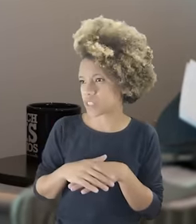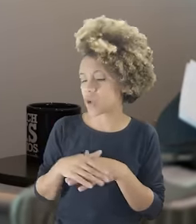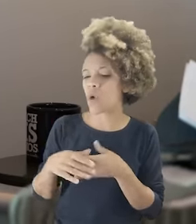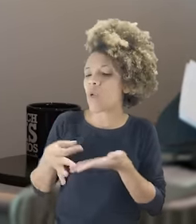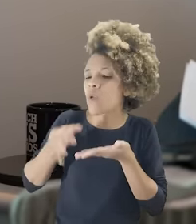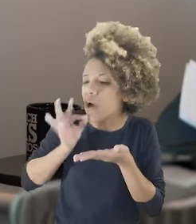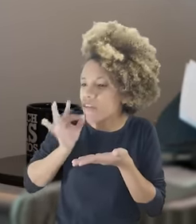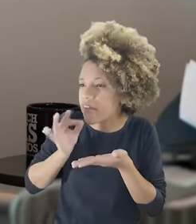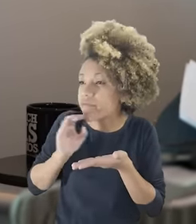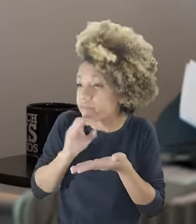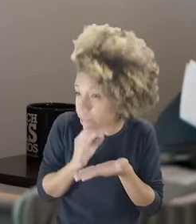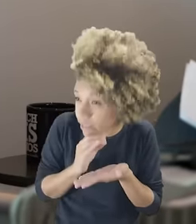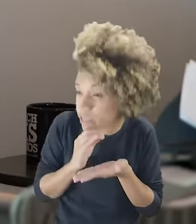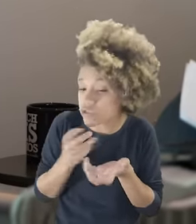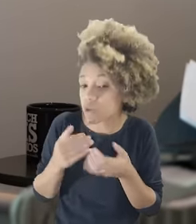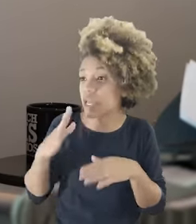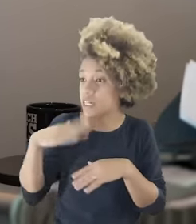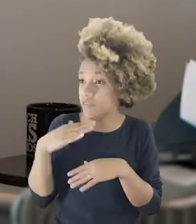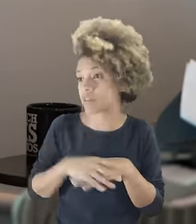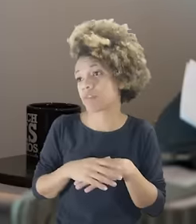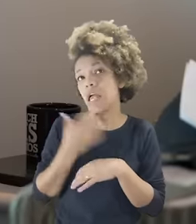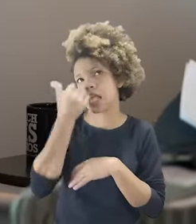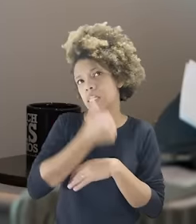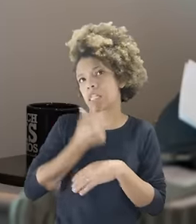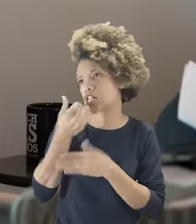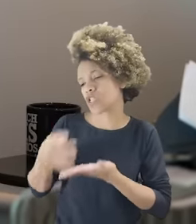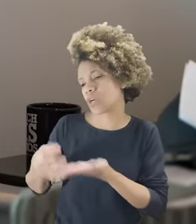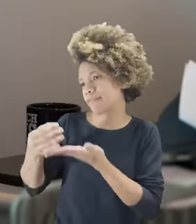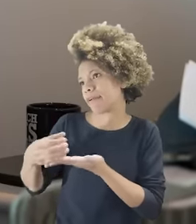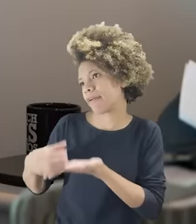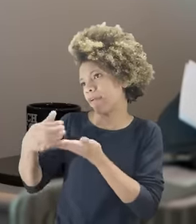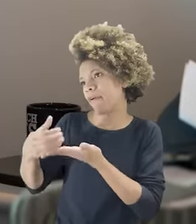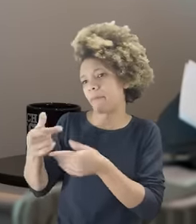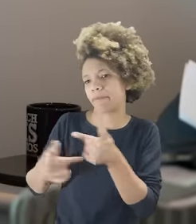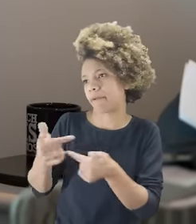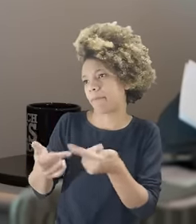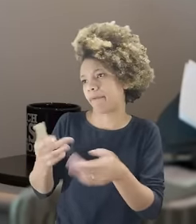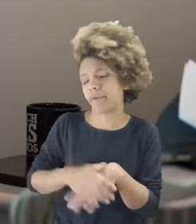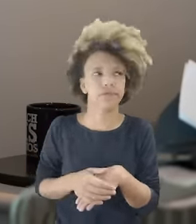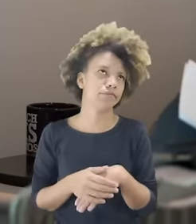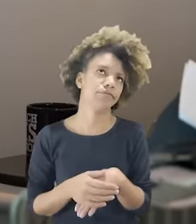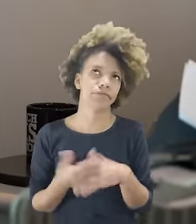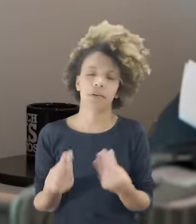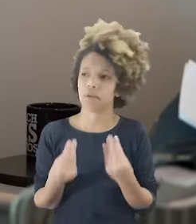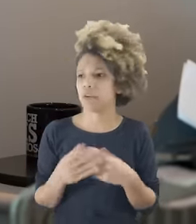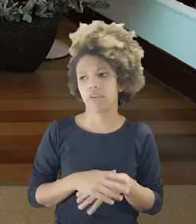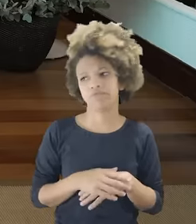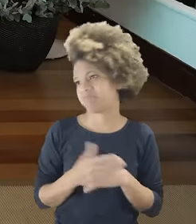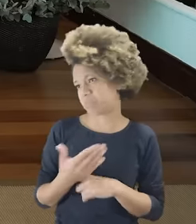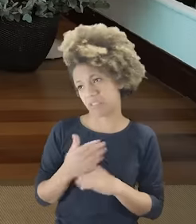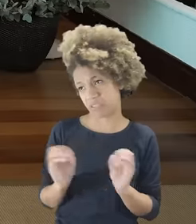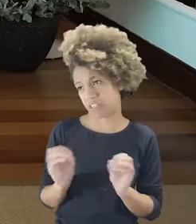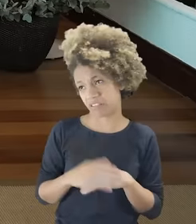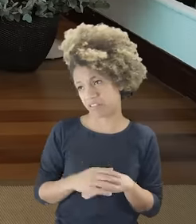café tá quente demais e espera esfriar vai 6 horas para esfriar naquele copo né atraso para ir para o trabalho acho que a mim não ajuda em nada sabe